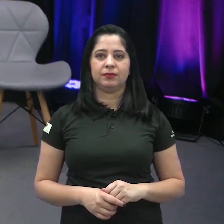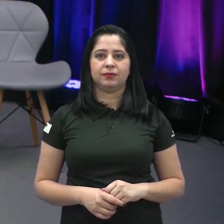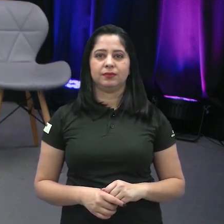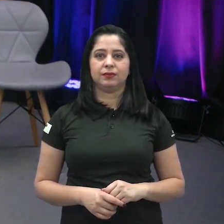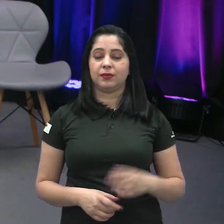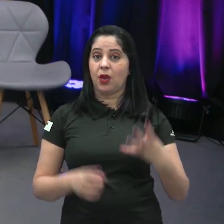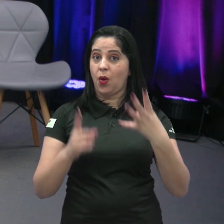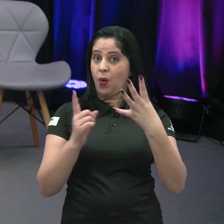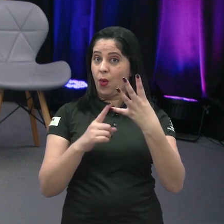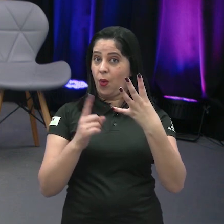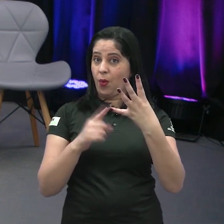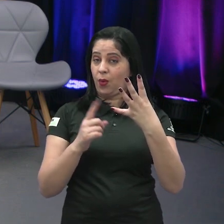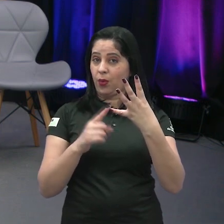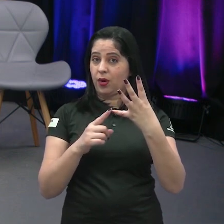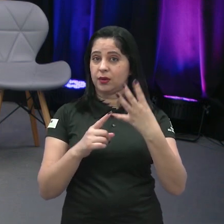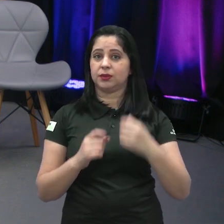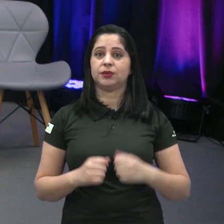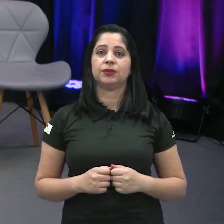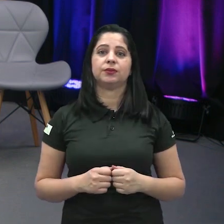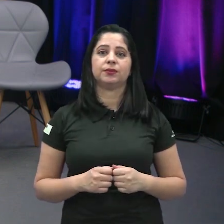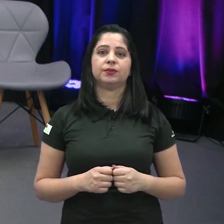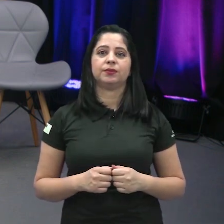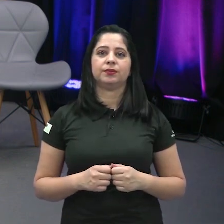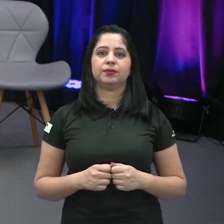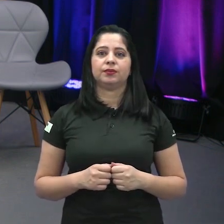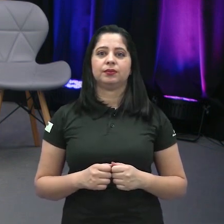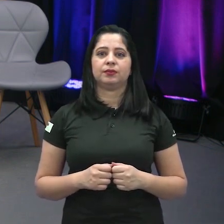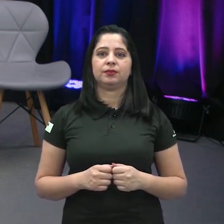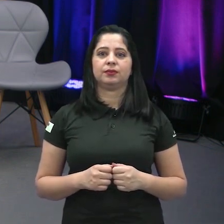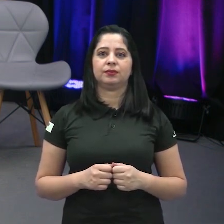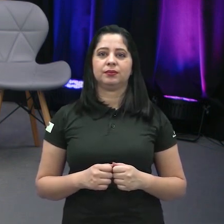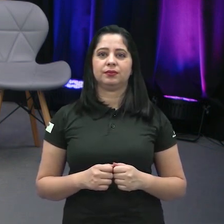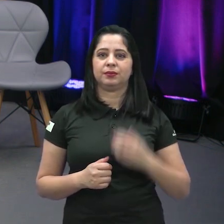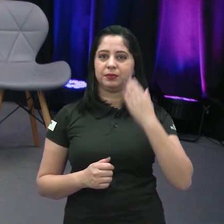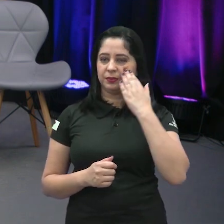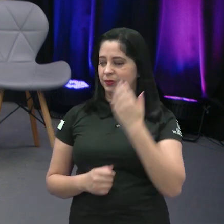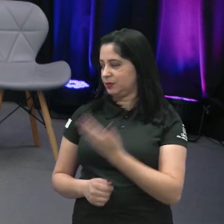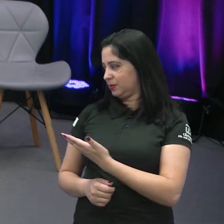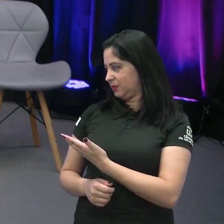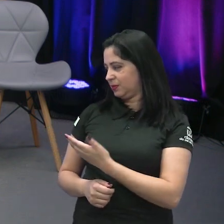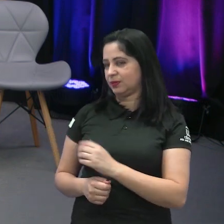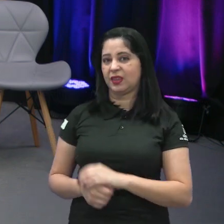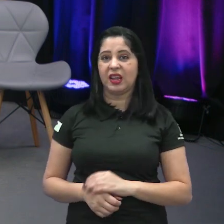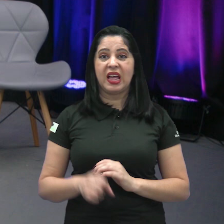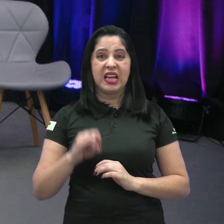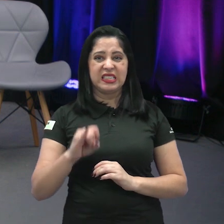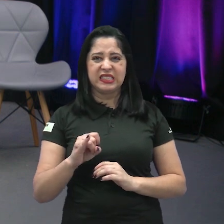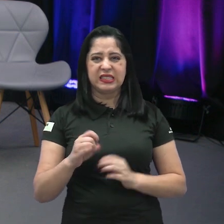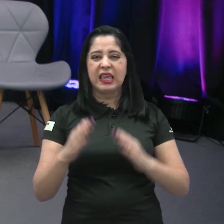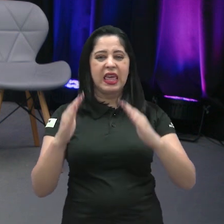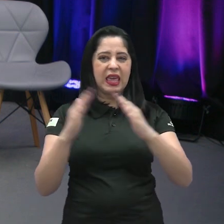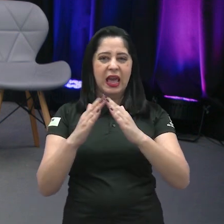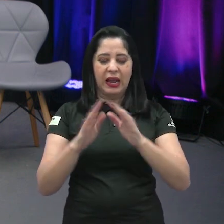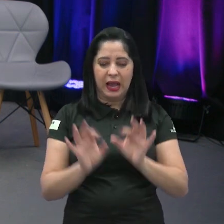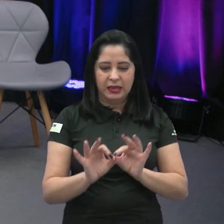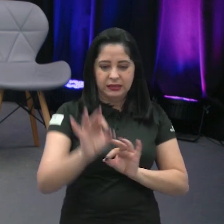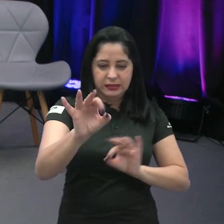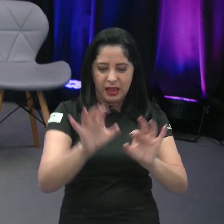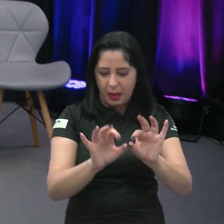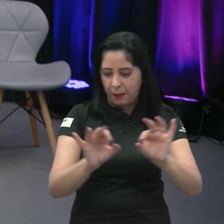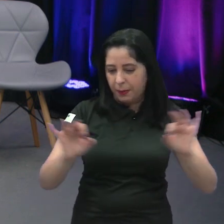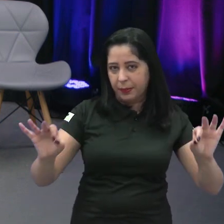lá. Agora o quarto exercício, deslocamento lateral, puxa. Se você tem um espaço de 1